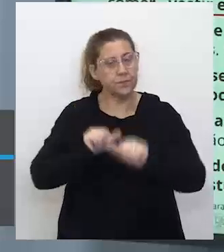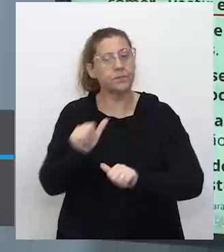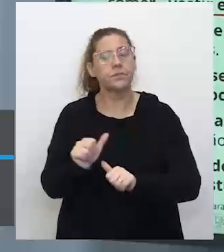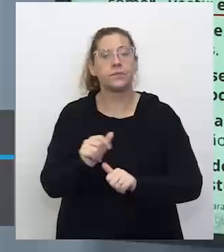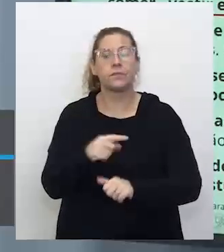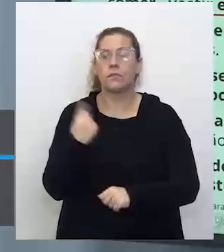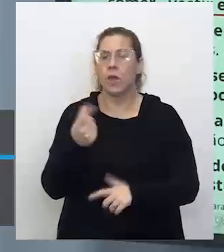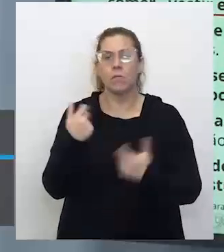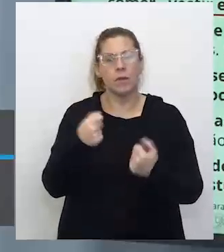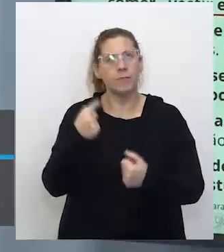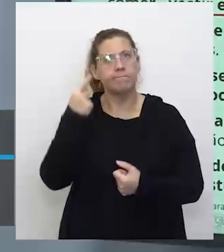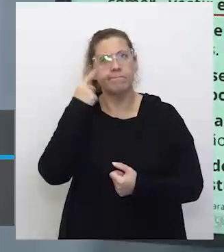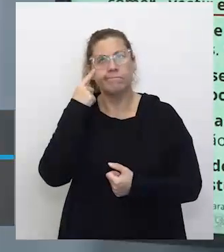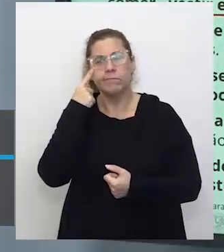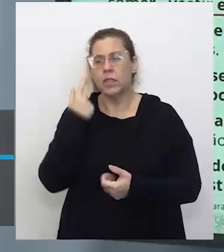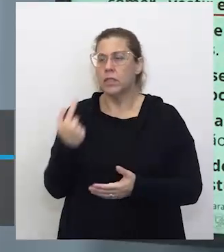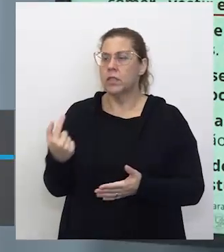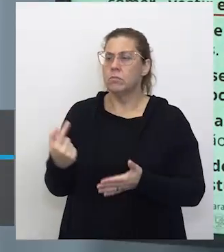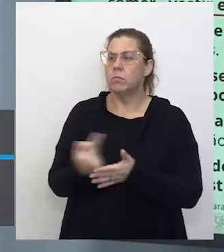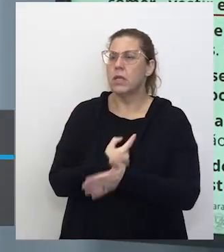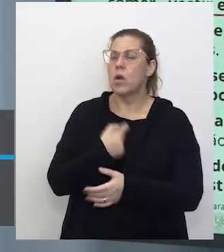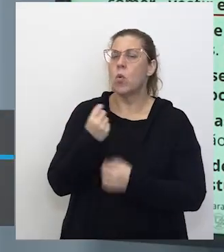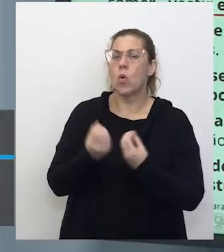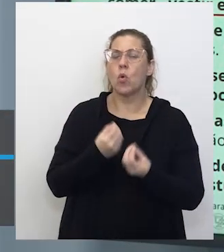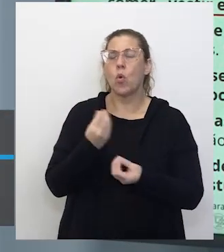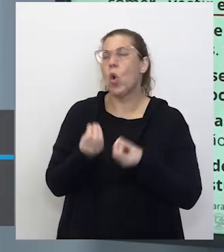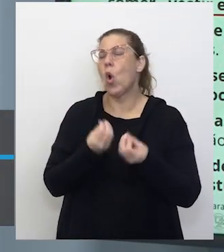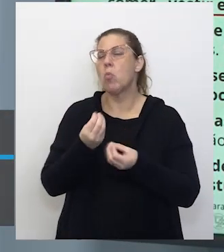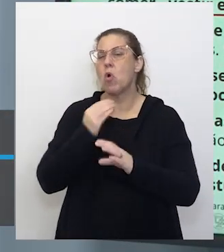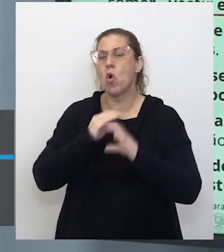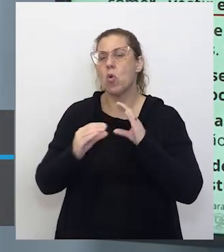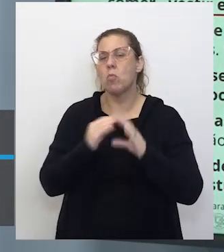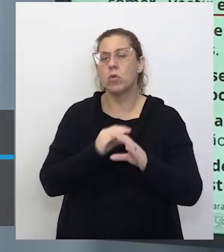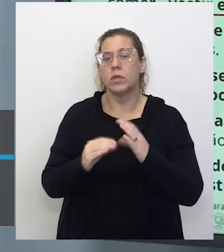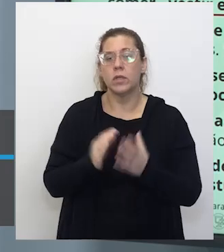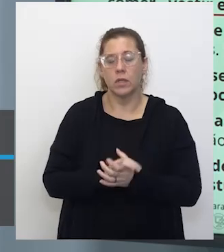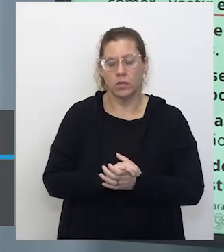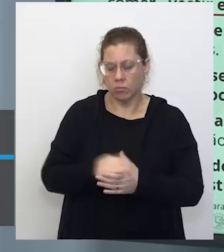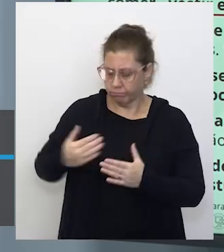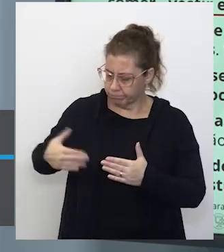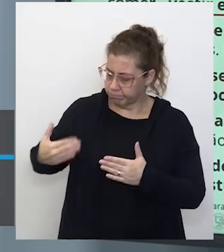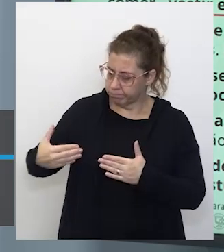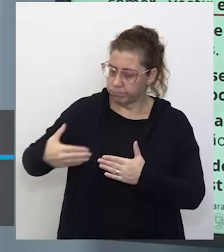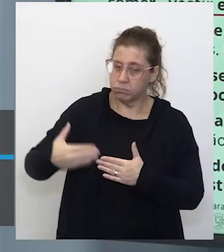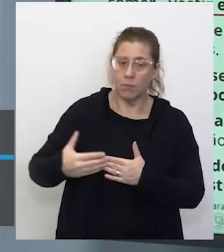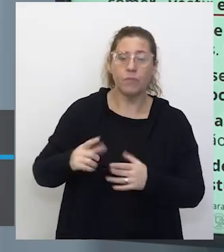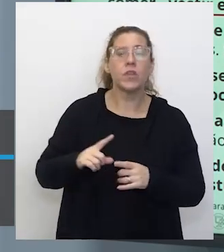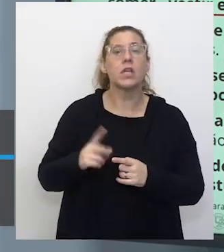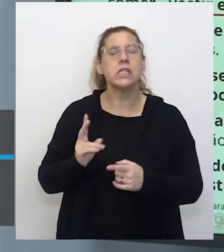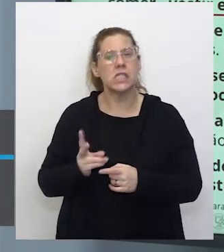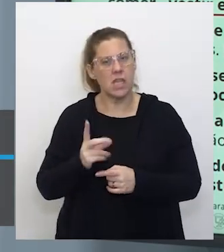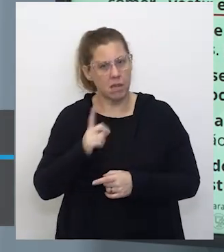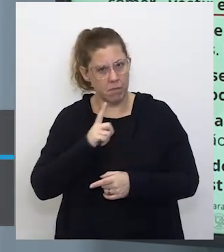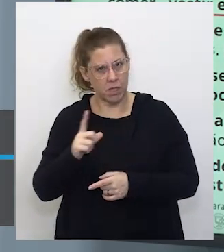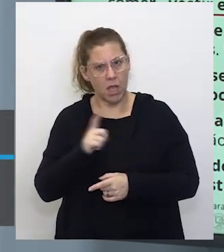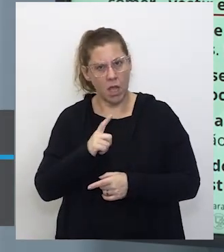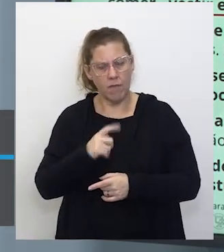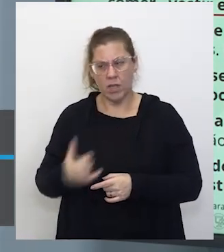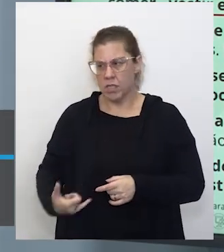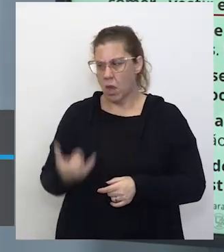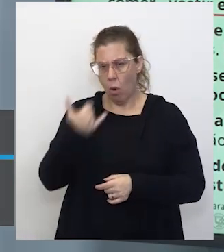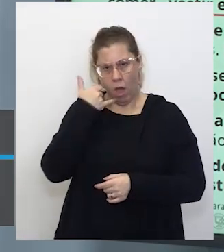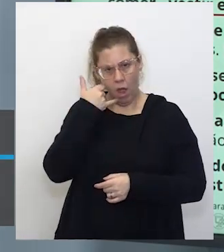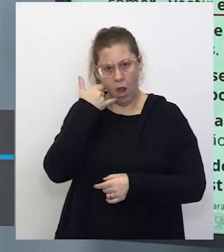precisamos questionar aqui como essa comunicação se dará ao longo do tempo. Nós sempre tivemos